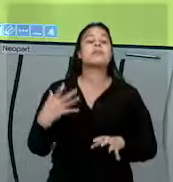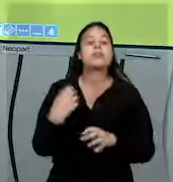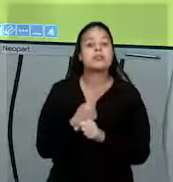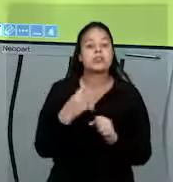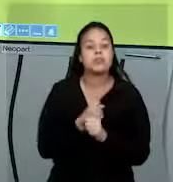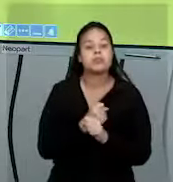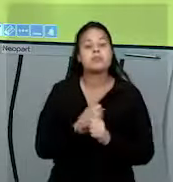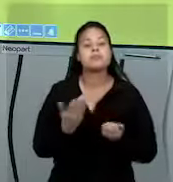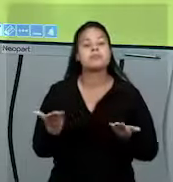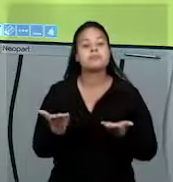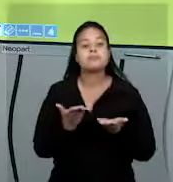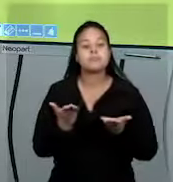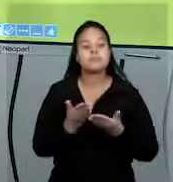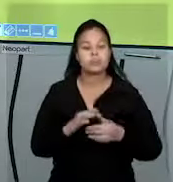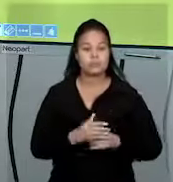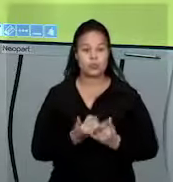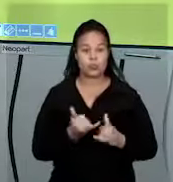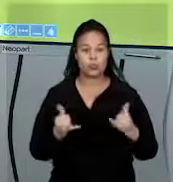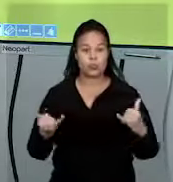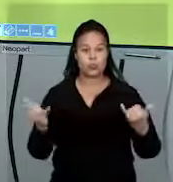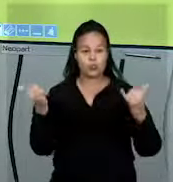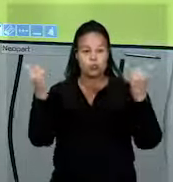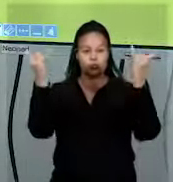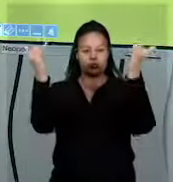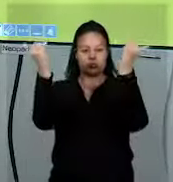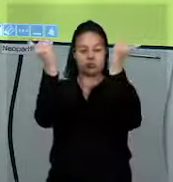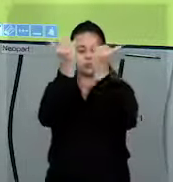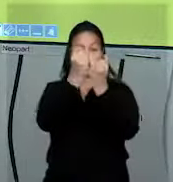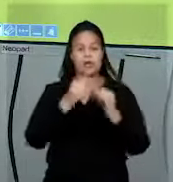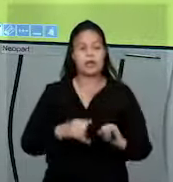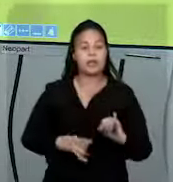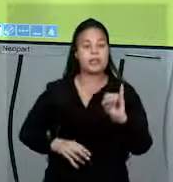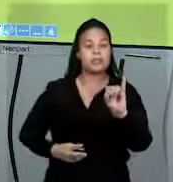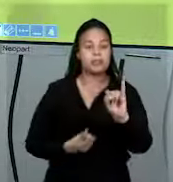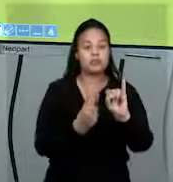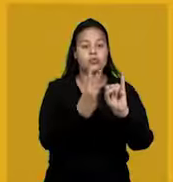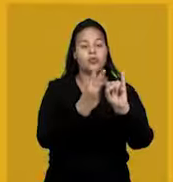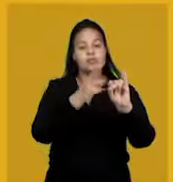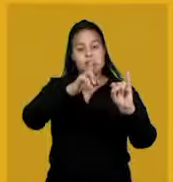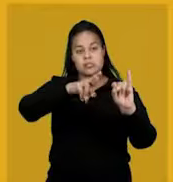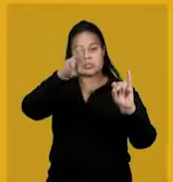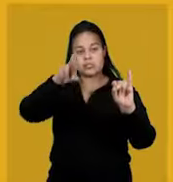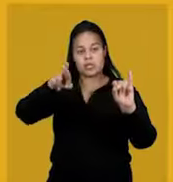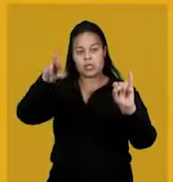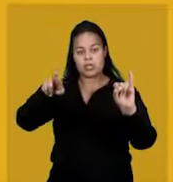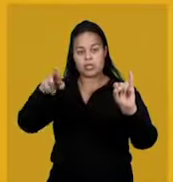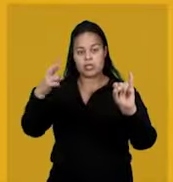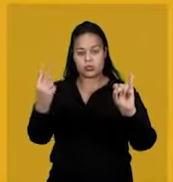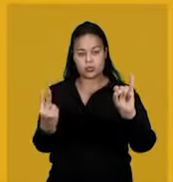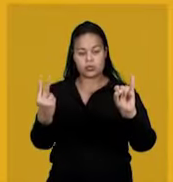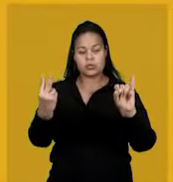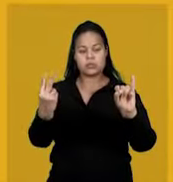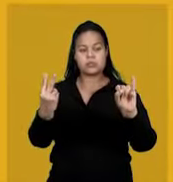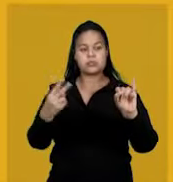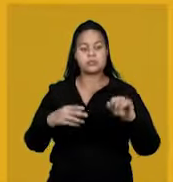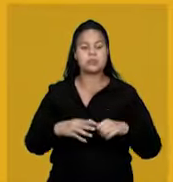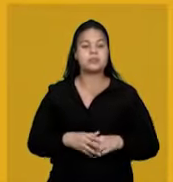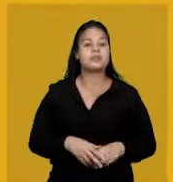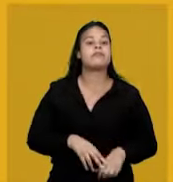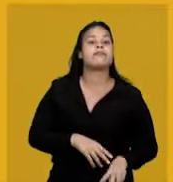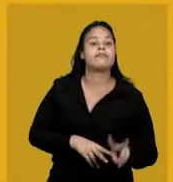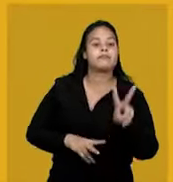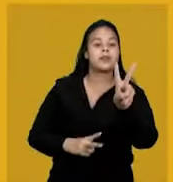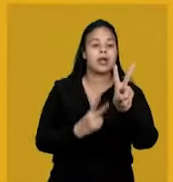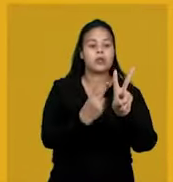Calculando agora a corrente elétrica I2 no resistor R2, V2 é igual